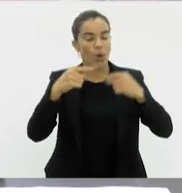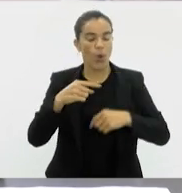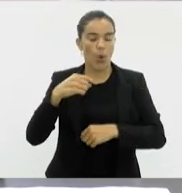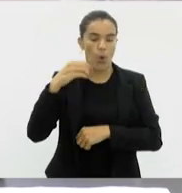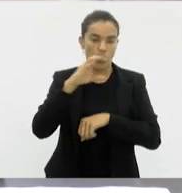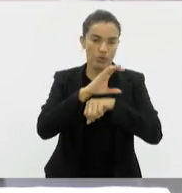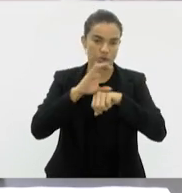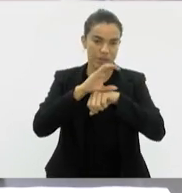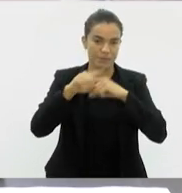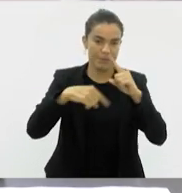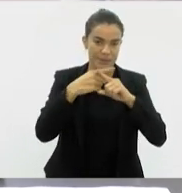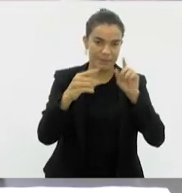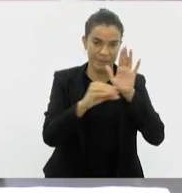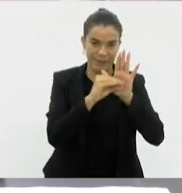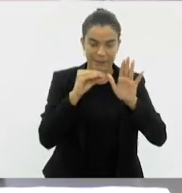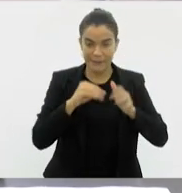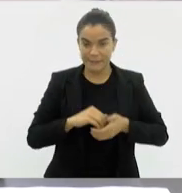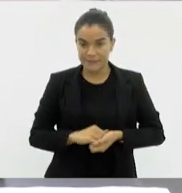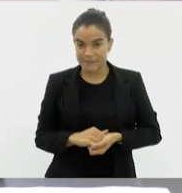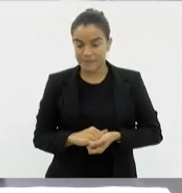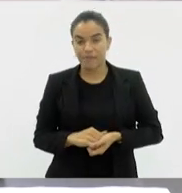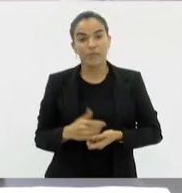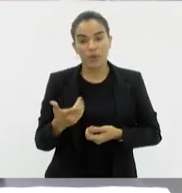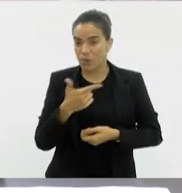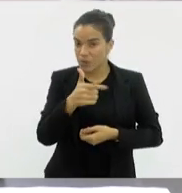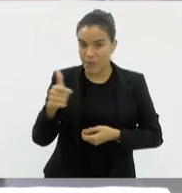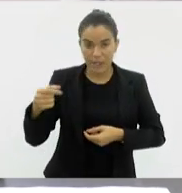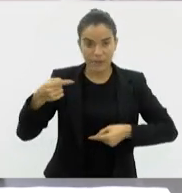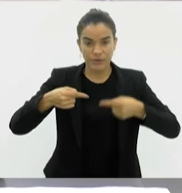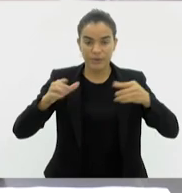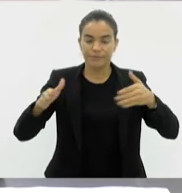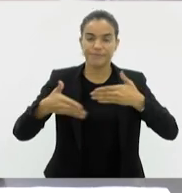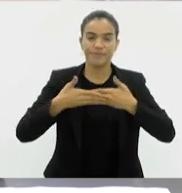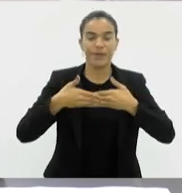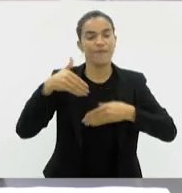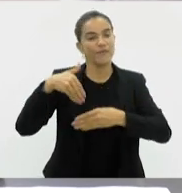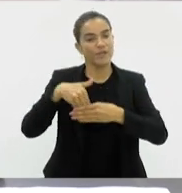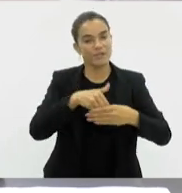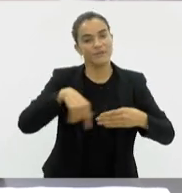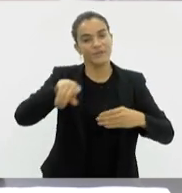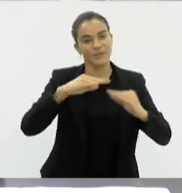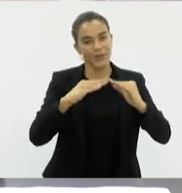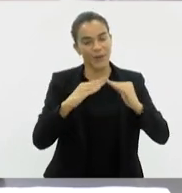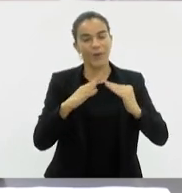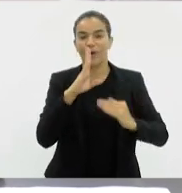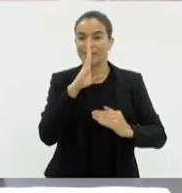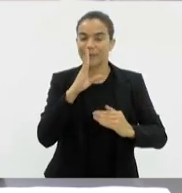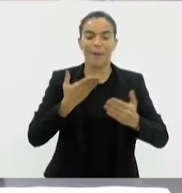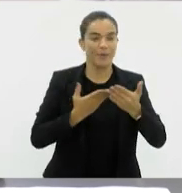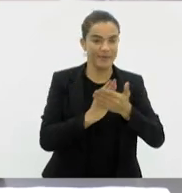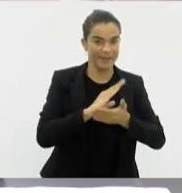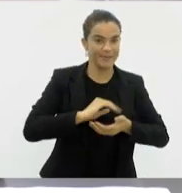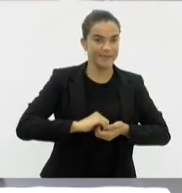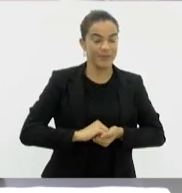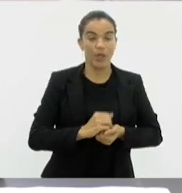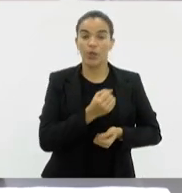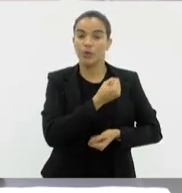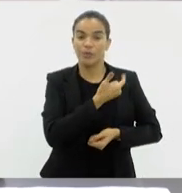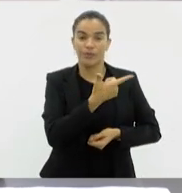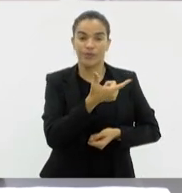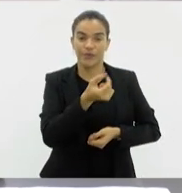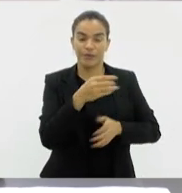emenda. Em discussão. Não havendo quem queira discutir, encerrada a discussão. Em votação, senhores que aprovam, permaneçam como estão. Aprovado. 20 da